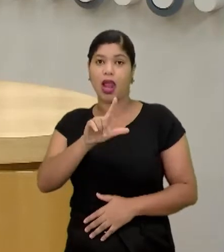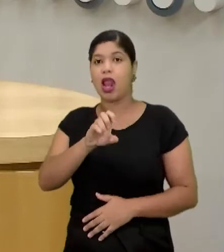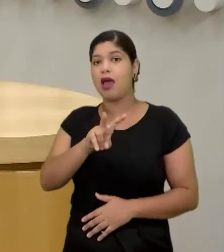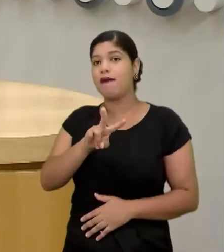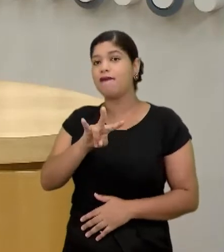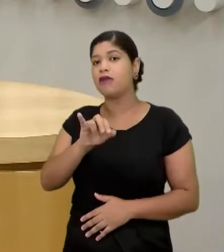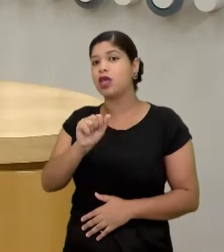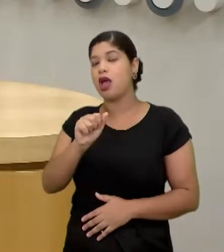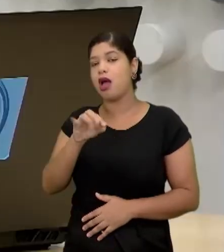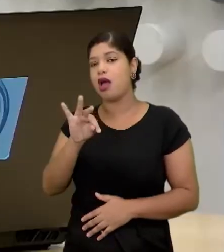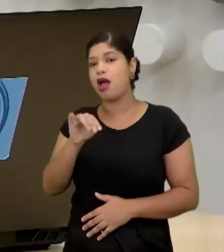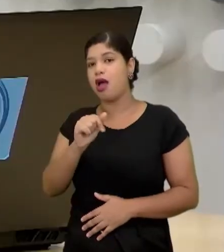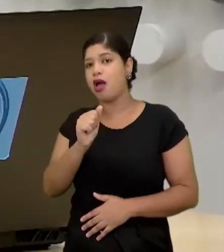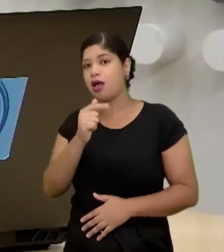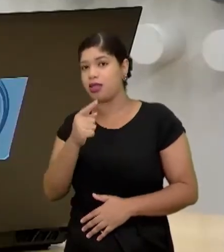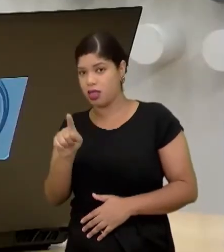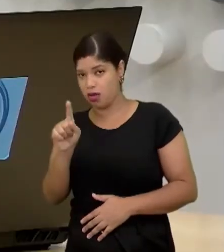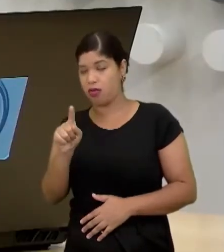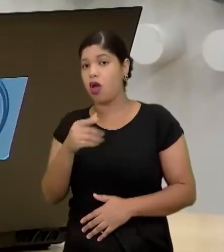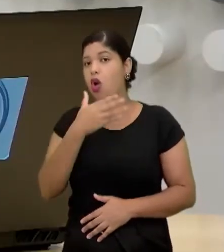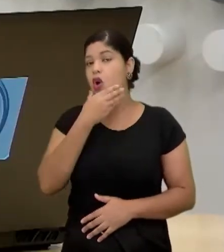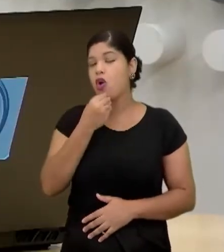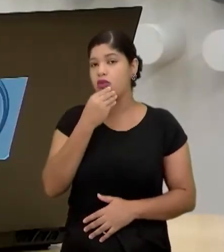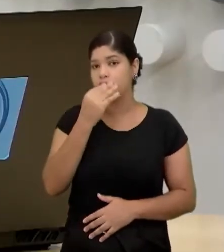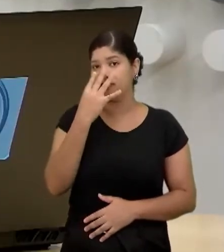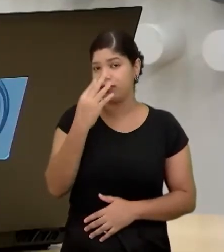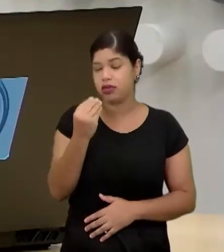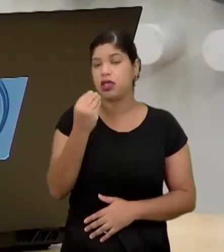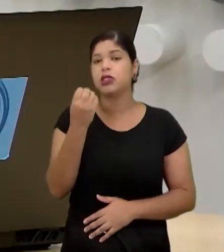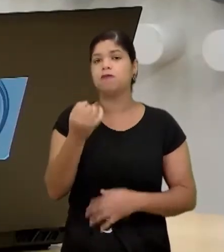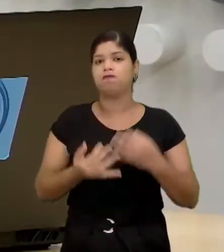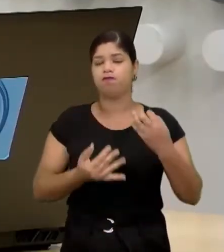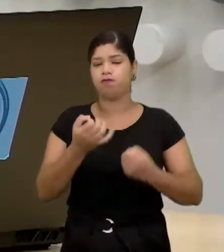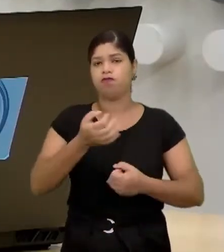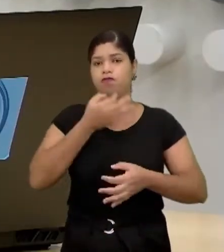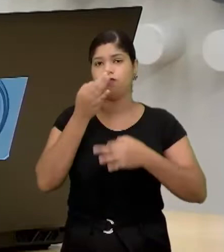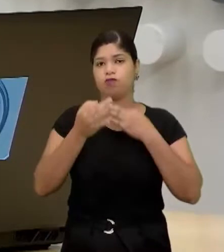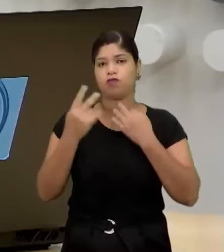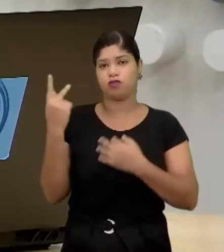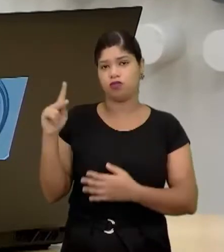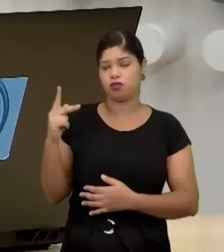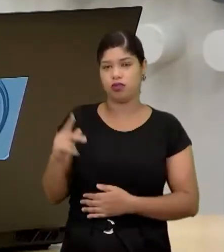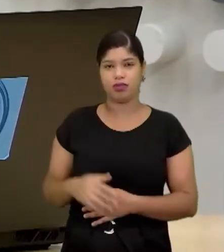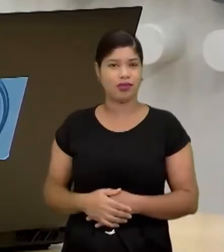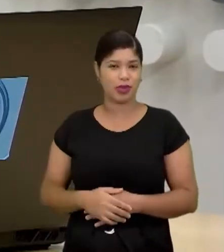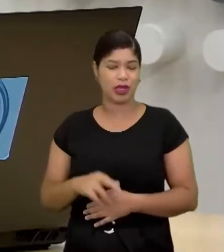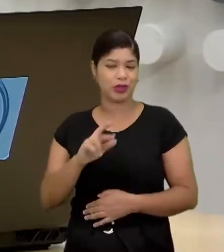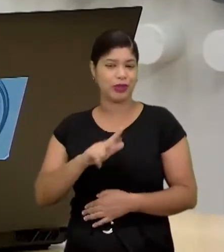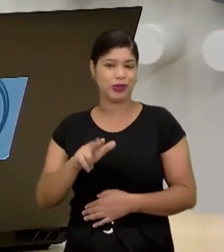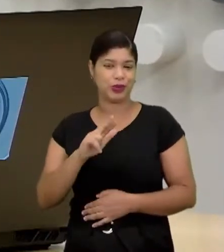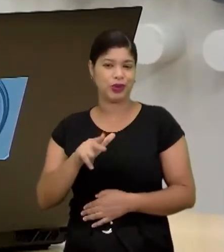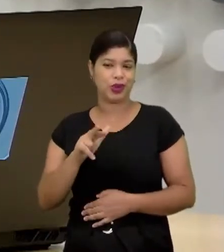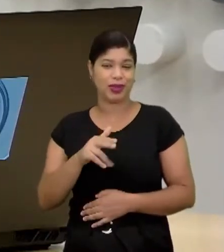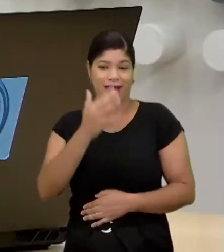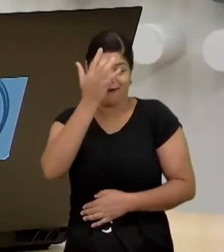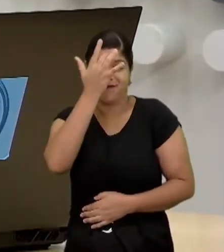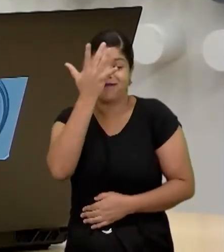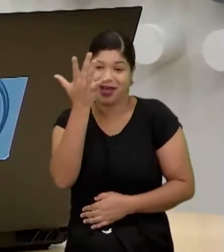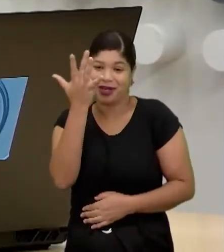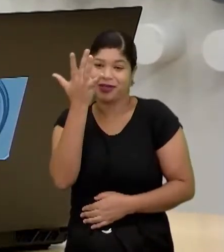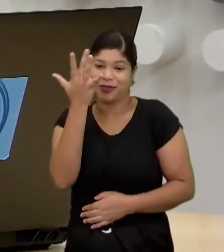o Robson vai fazer a defesa de um certo argumento que não é um argumento muito